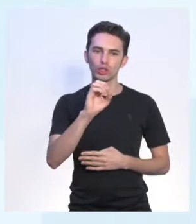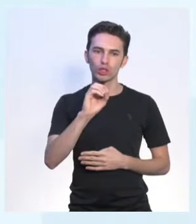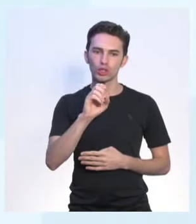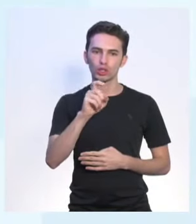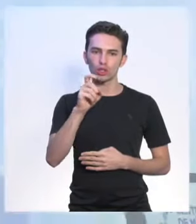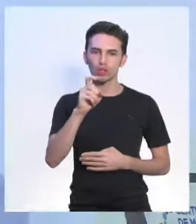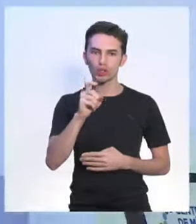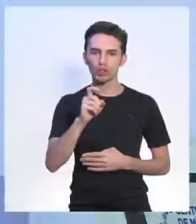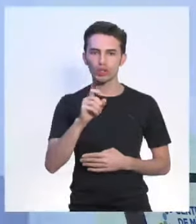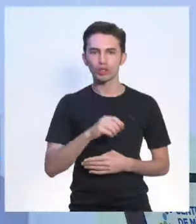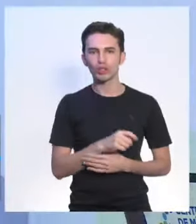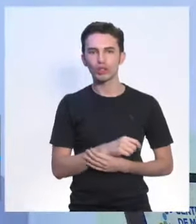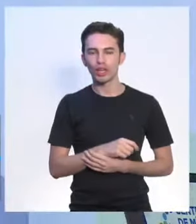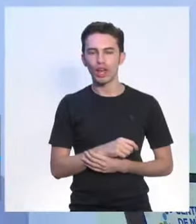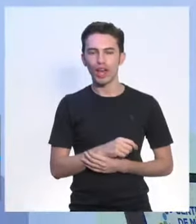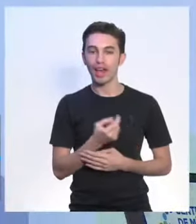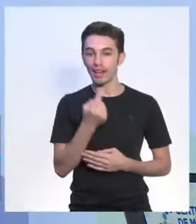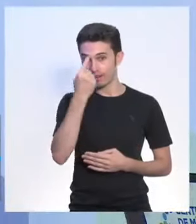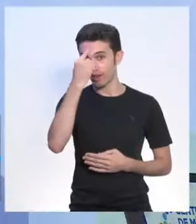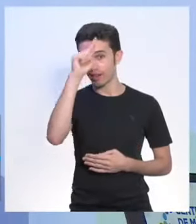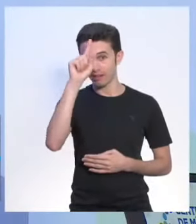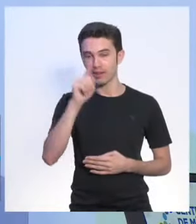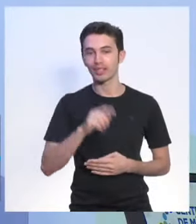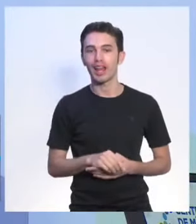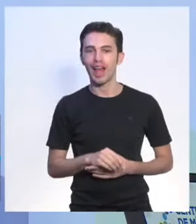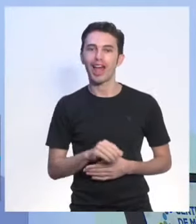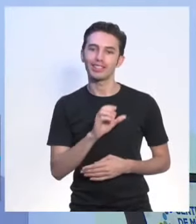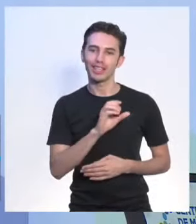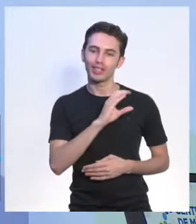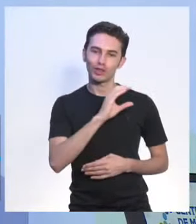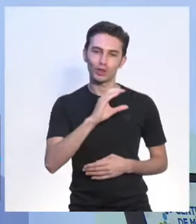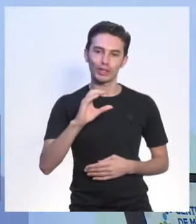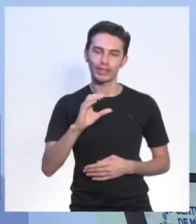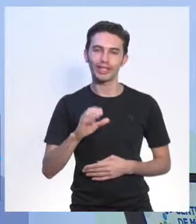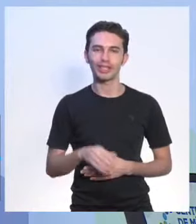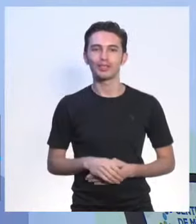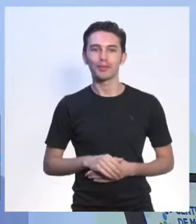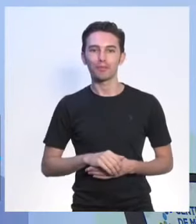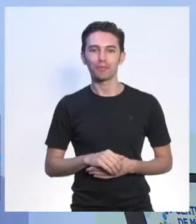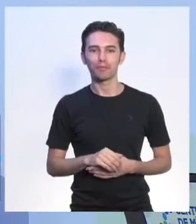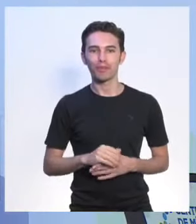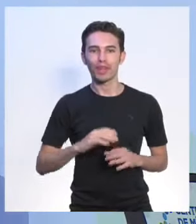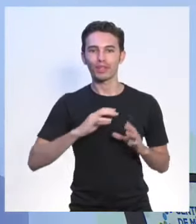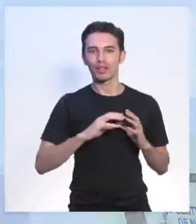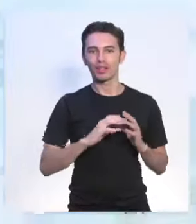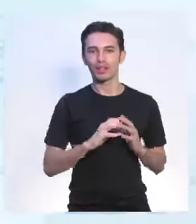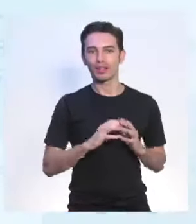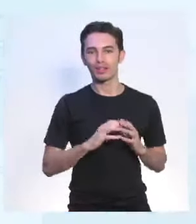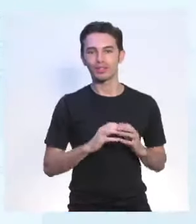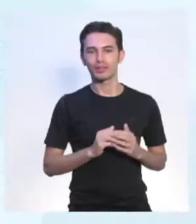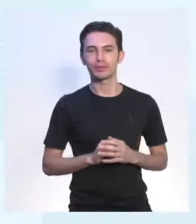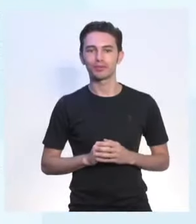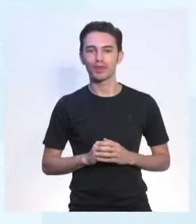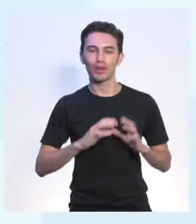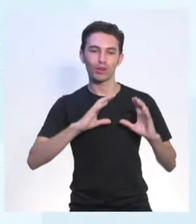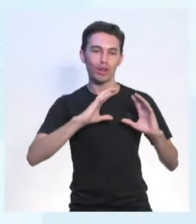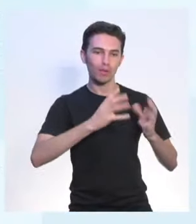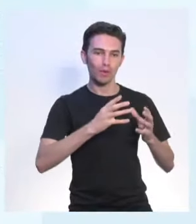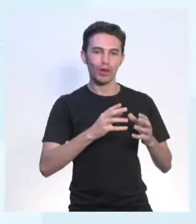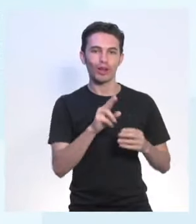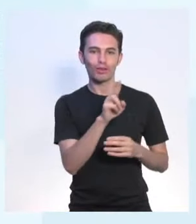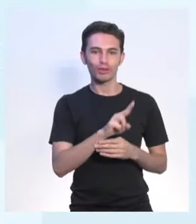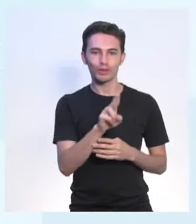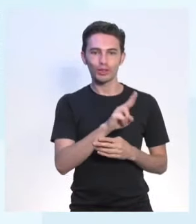com C só? Então é o nome da invenção, por isso que ele apareceu com dois Cs ali, né? Então, how the ball called socket works, como a bola